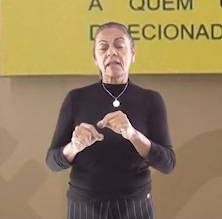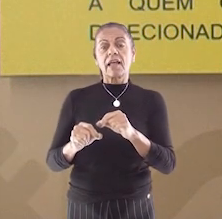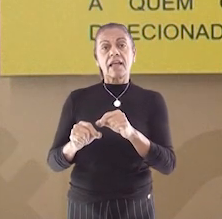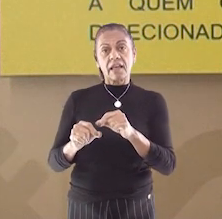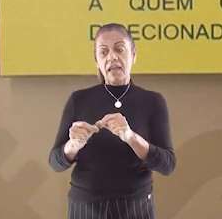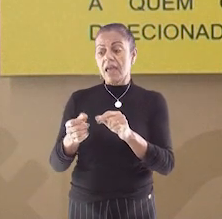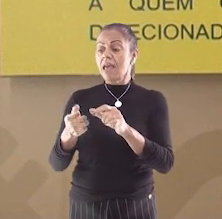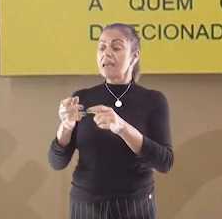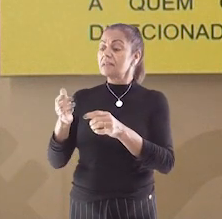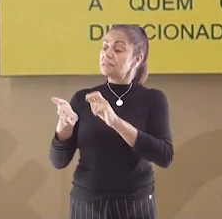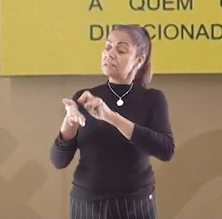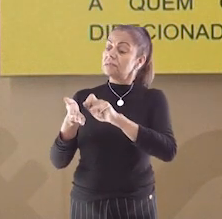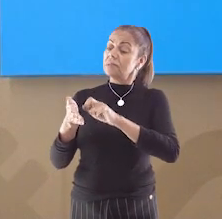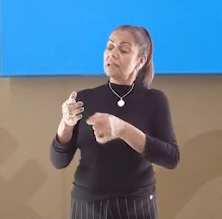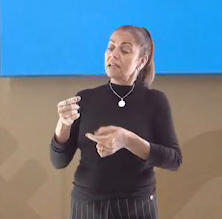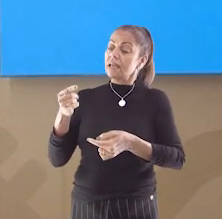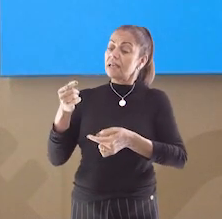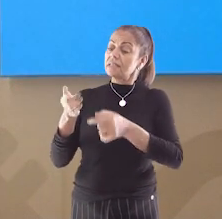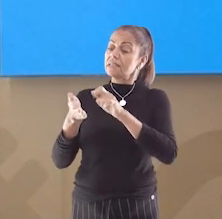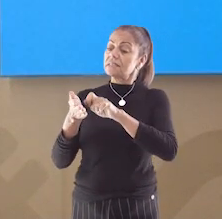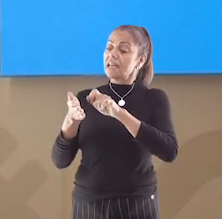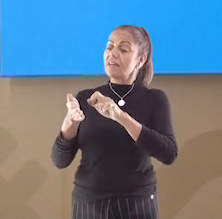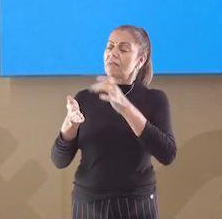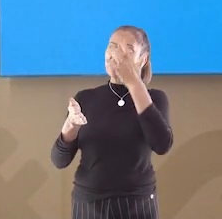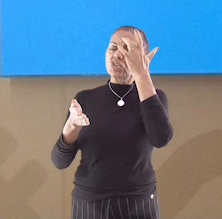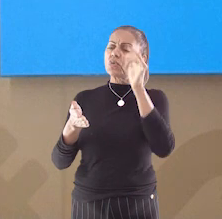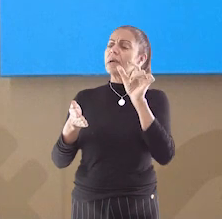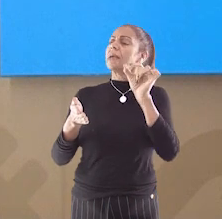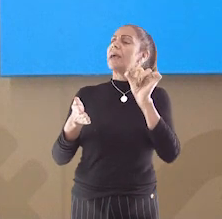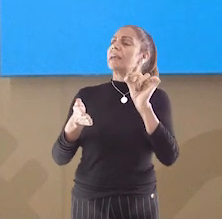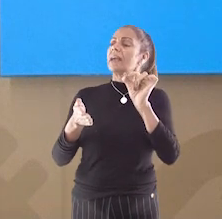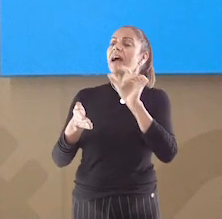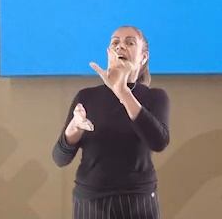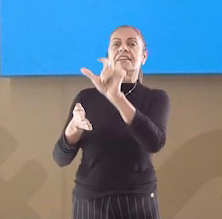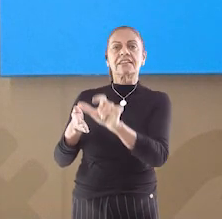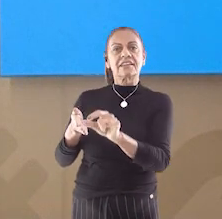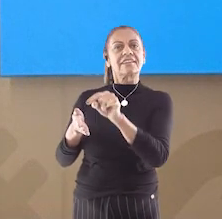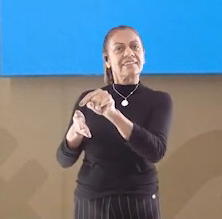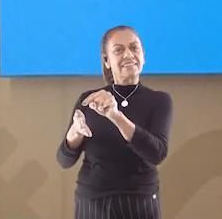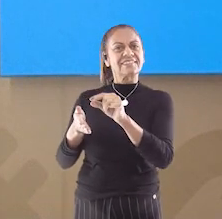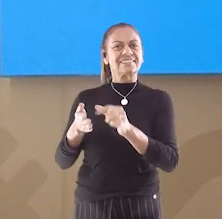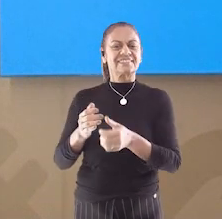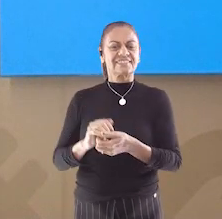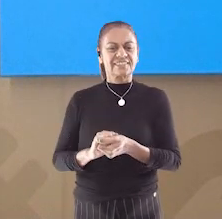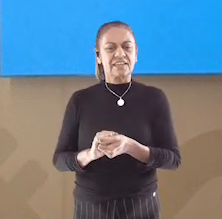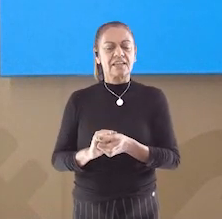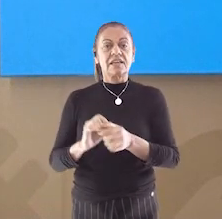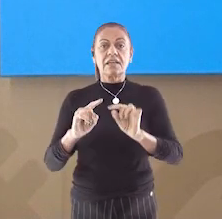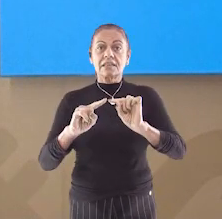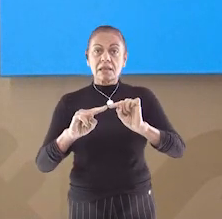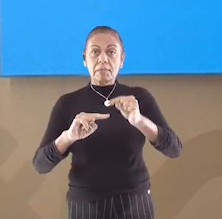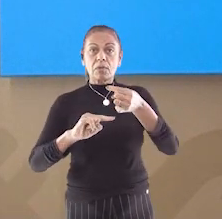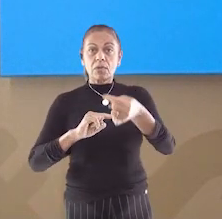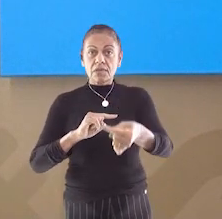aqui é o destinatário do bilhete, ou seja, para quem aquele bilhete está sendo escrito.